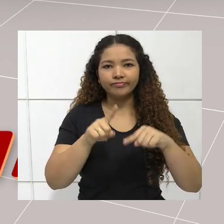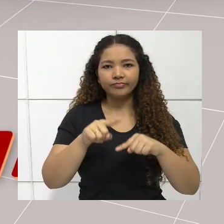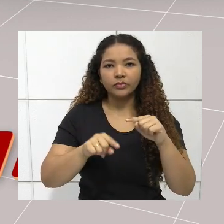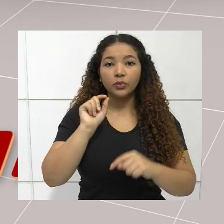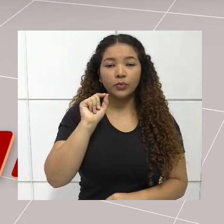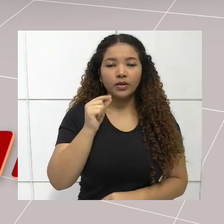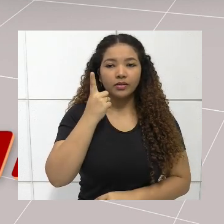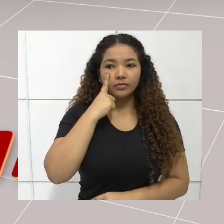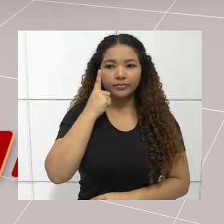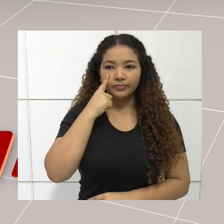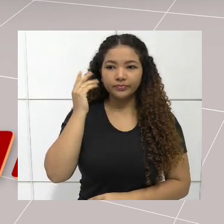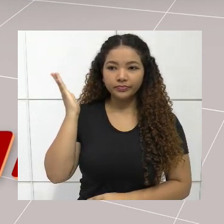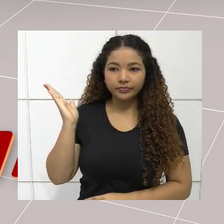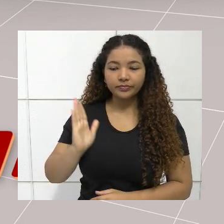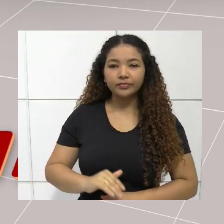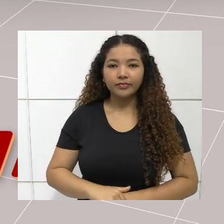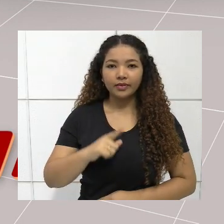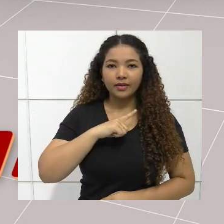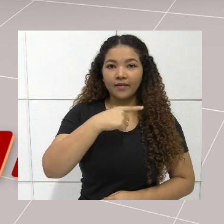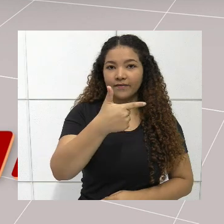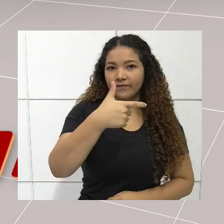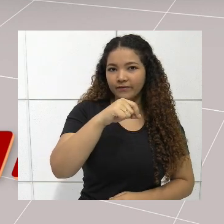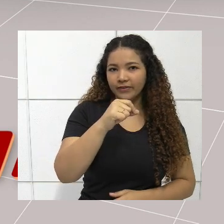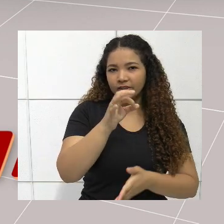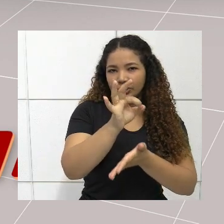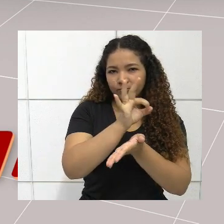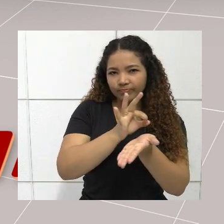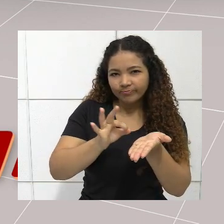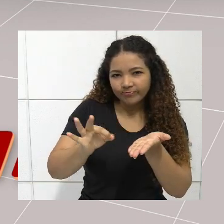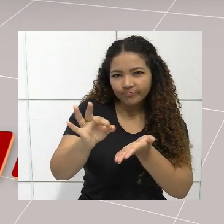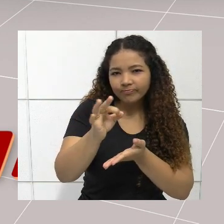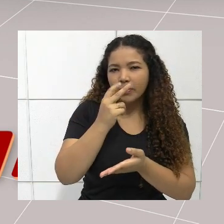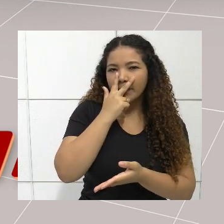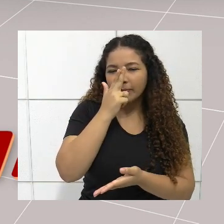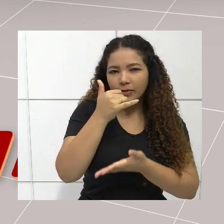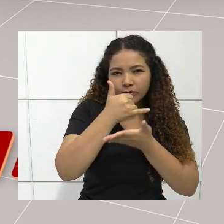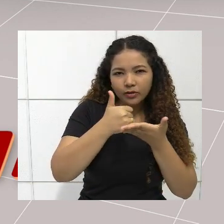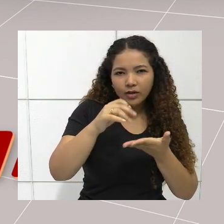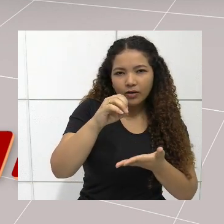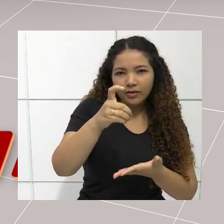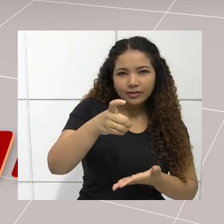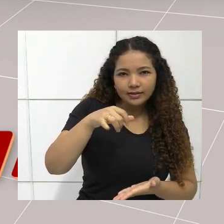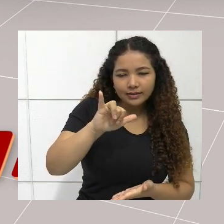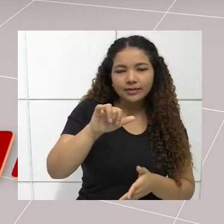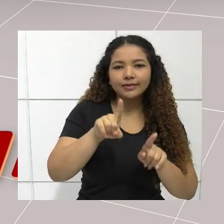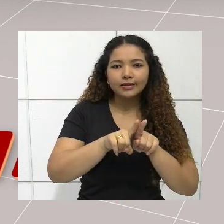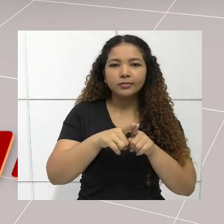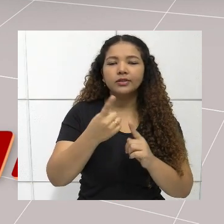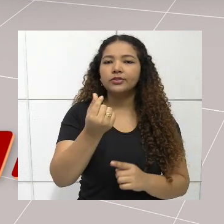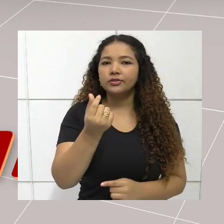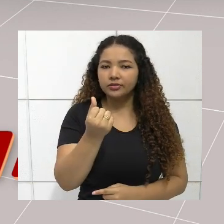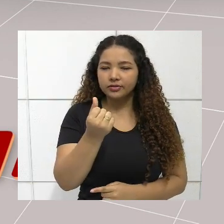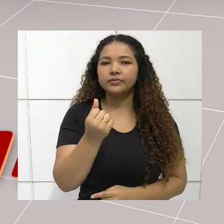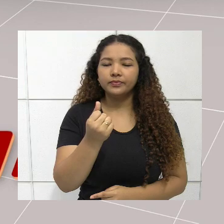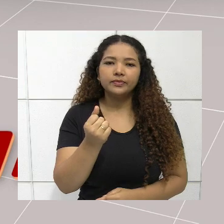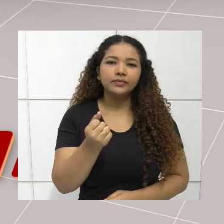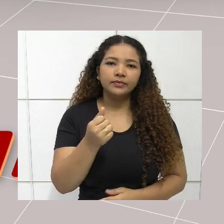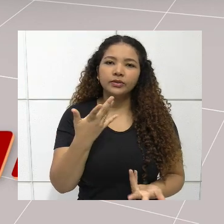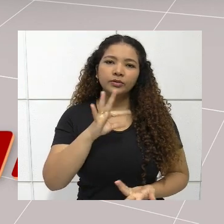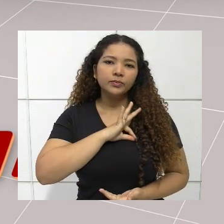substância semelhante a óxi e R$ 85,00 em espécie. Imediatamente foi dado voz de prisão ao homem e